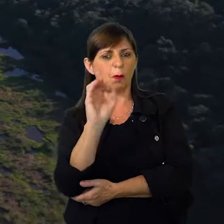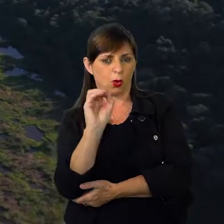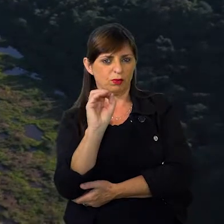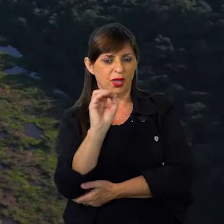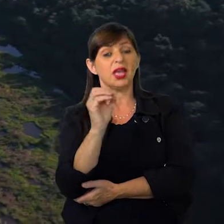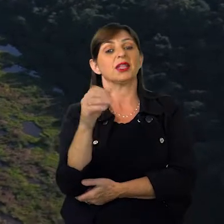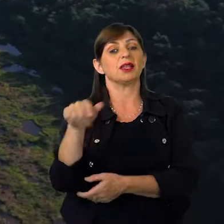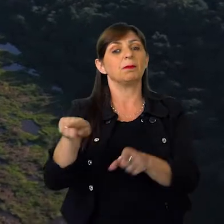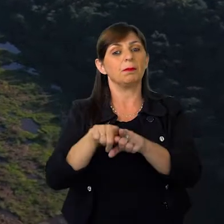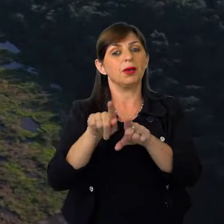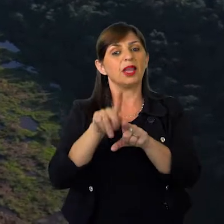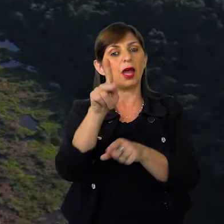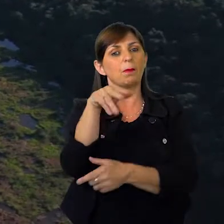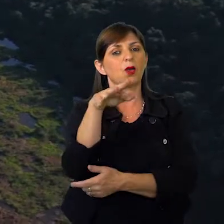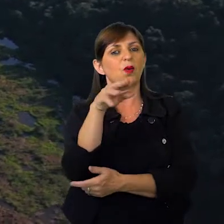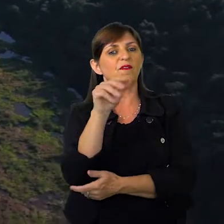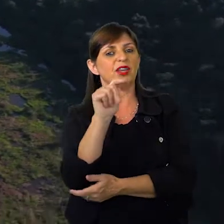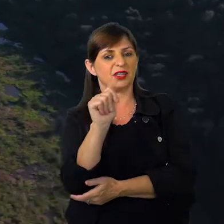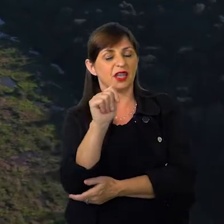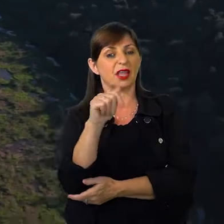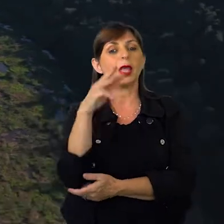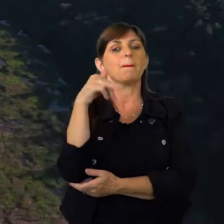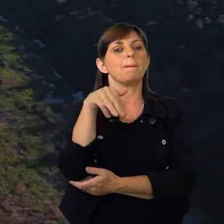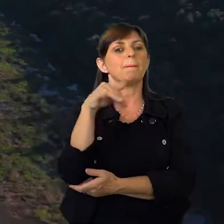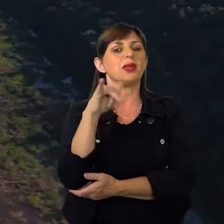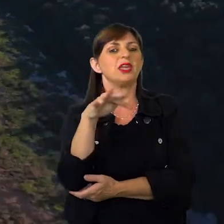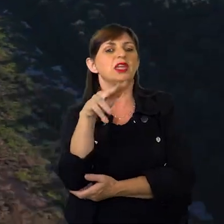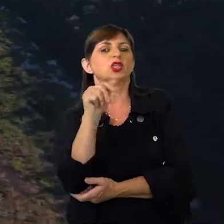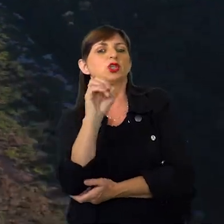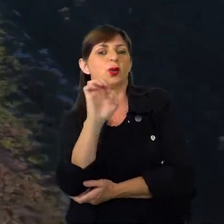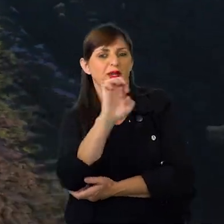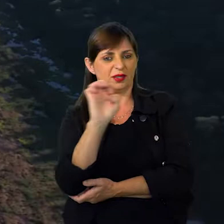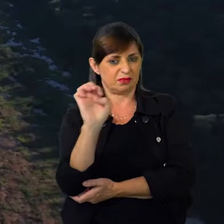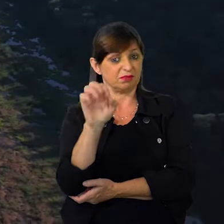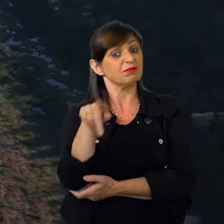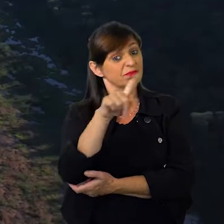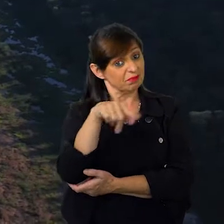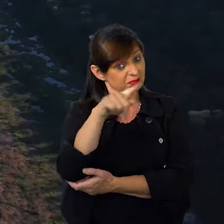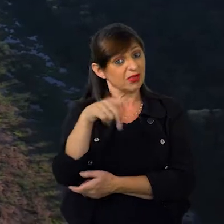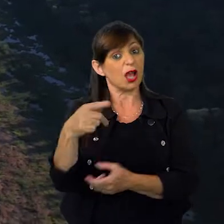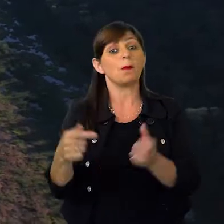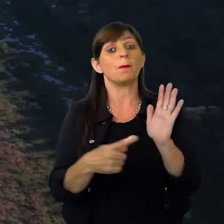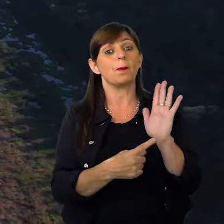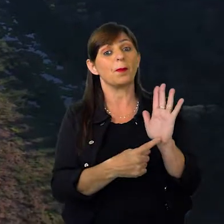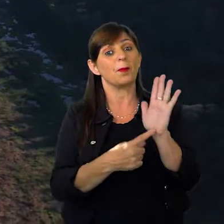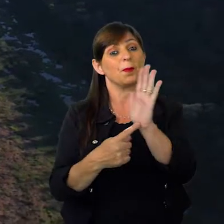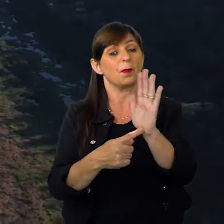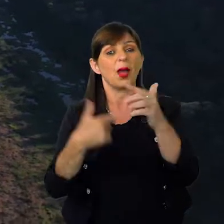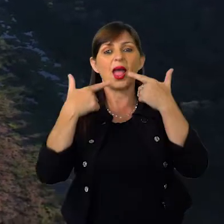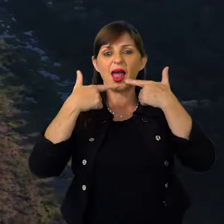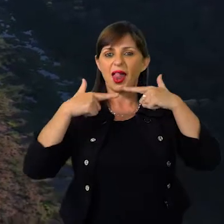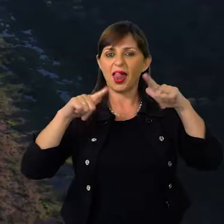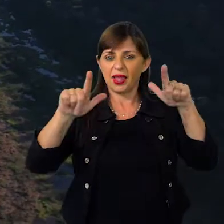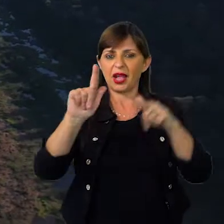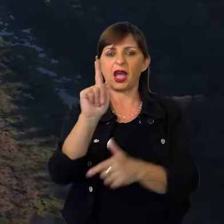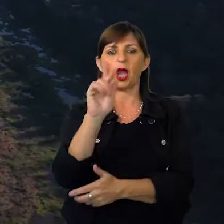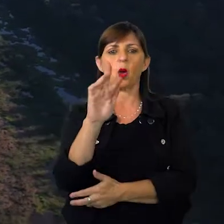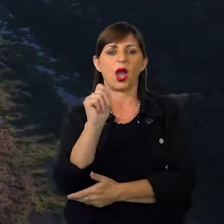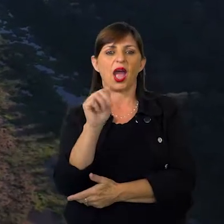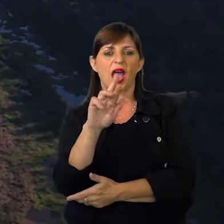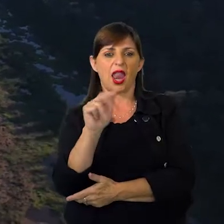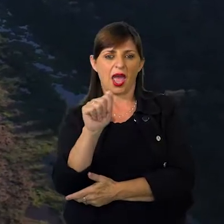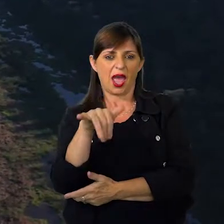é a maior queda d'água longitudinal do planeta e horizontal do mundo e língua Guarani mocora